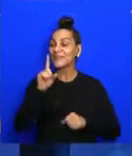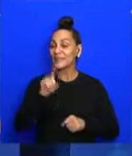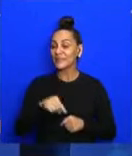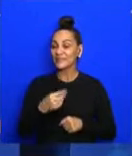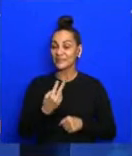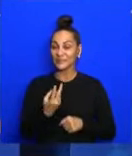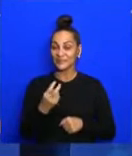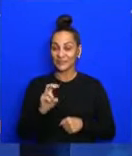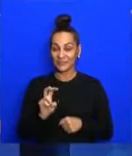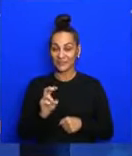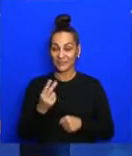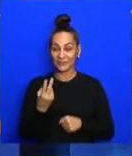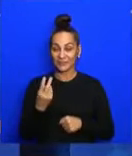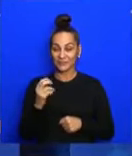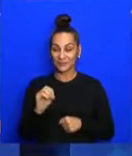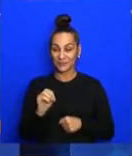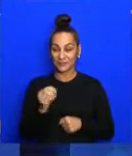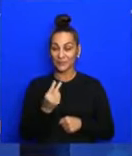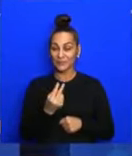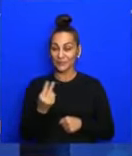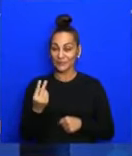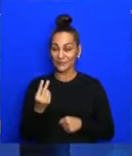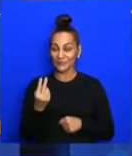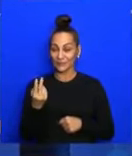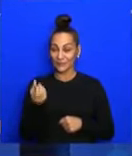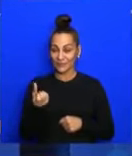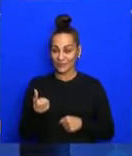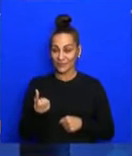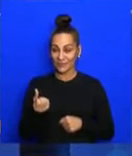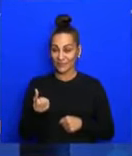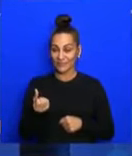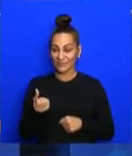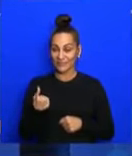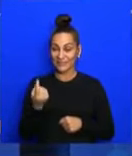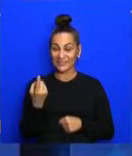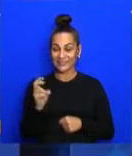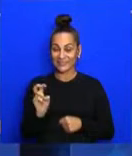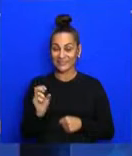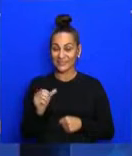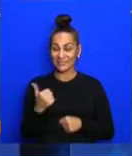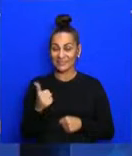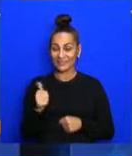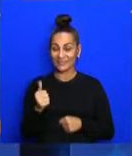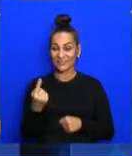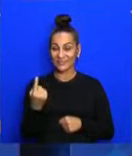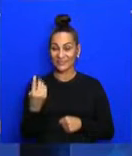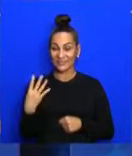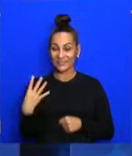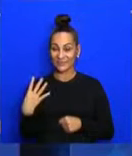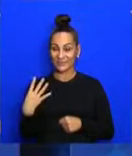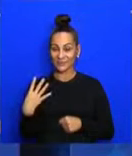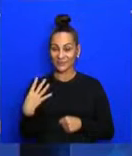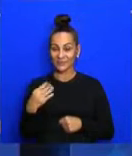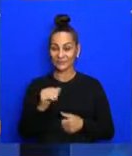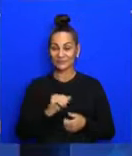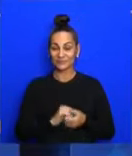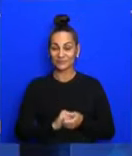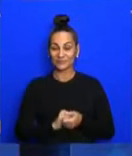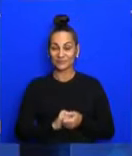foram 25, 20, 22, 26, 15, 11 e